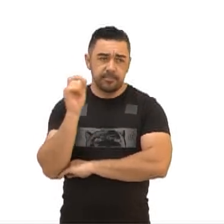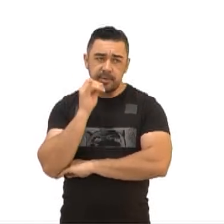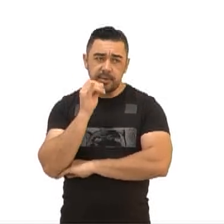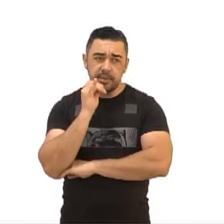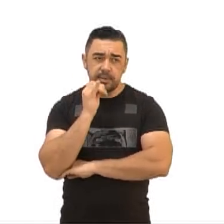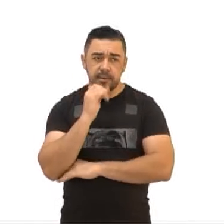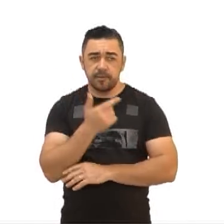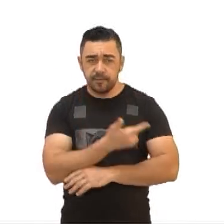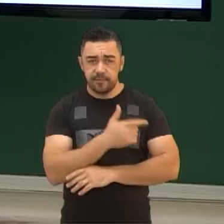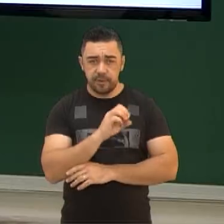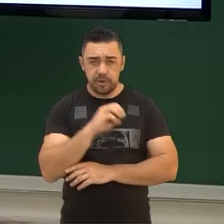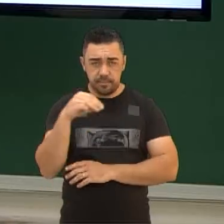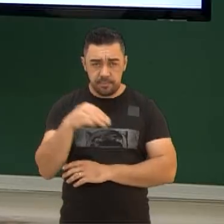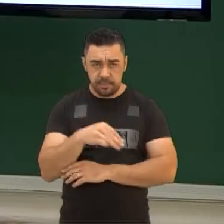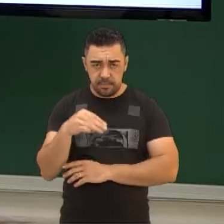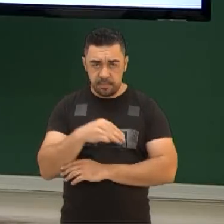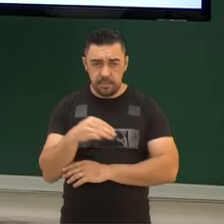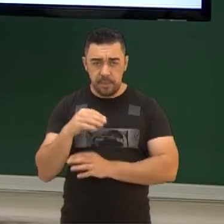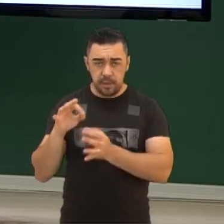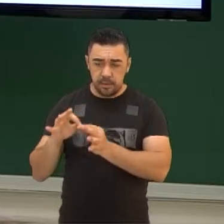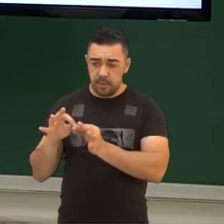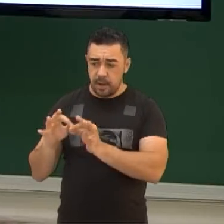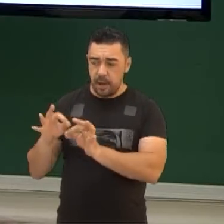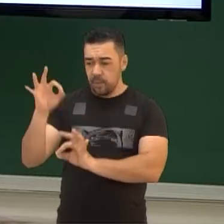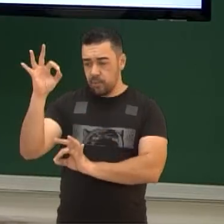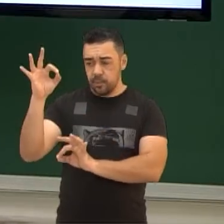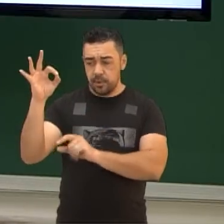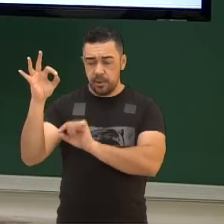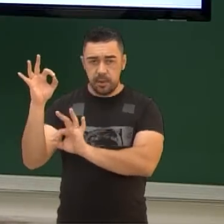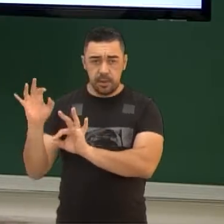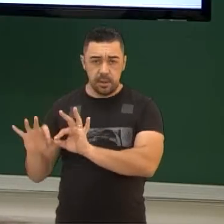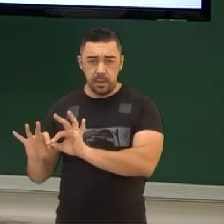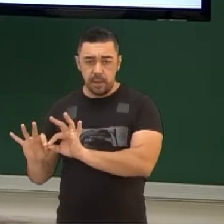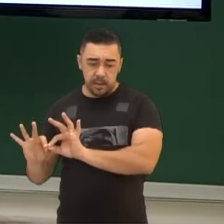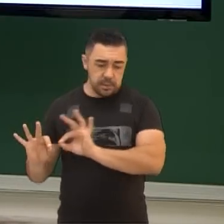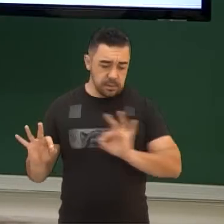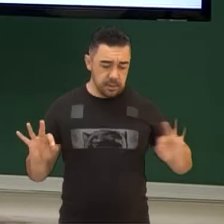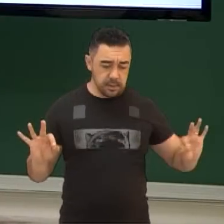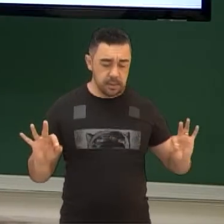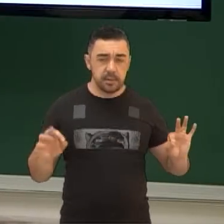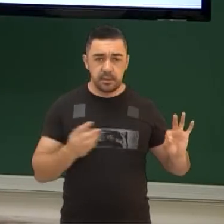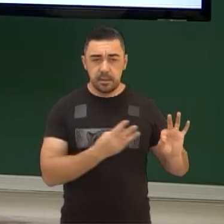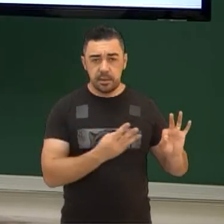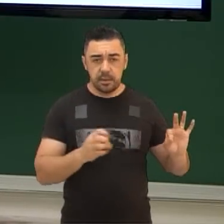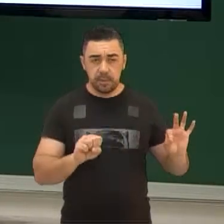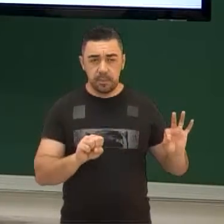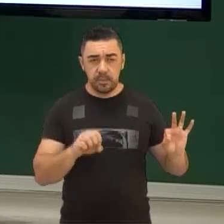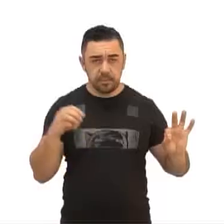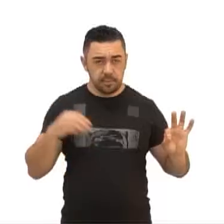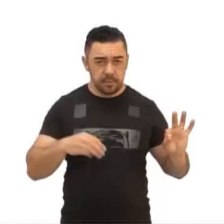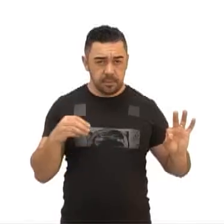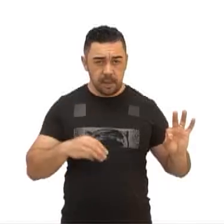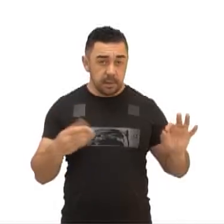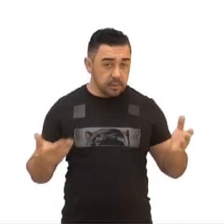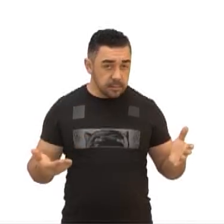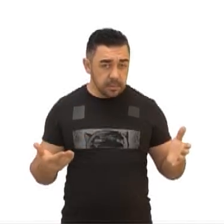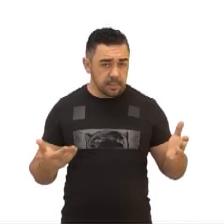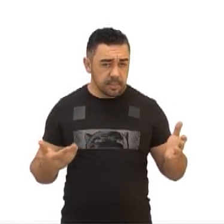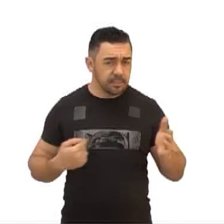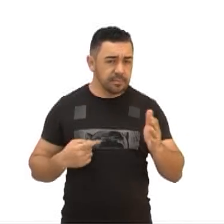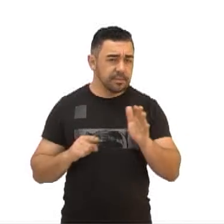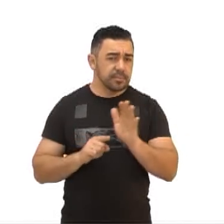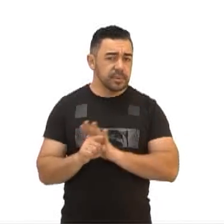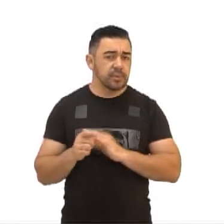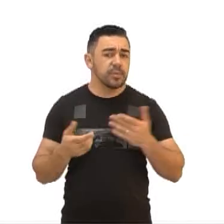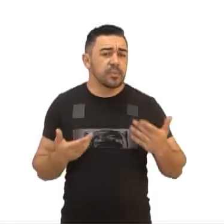não é? Ó, 20 metros de largura, certo? Por 38 metros de comprimento, tá? Qual que